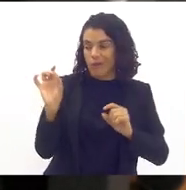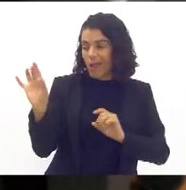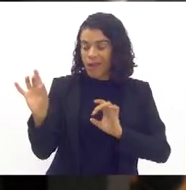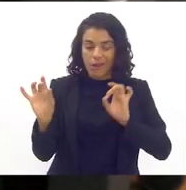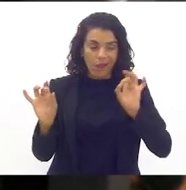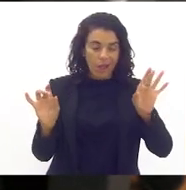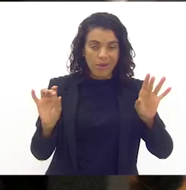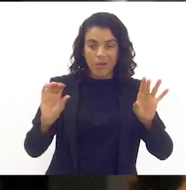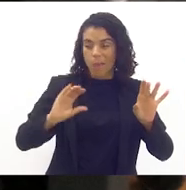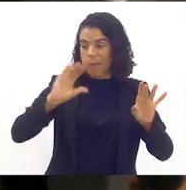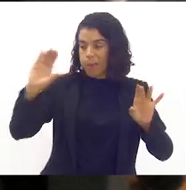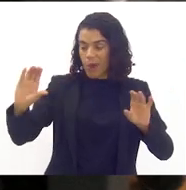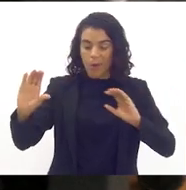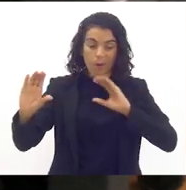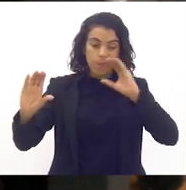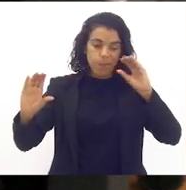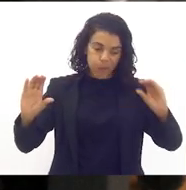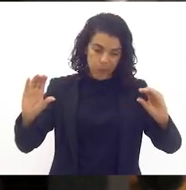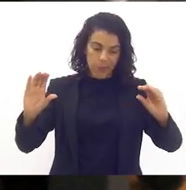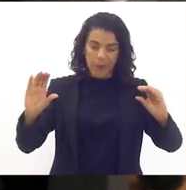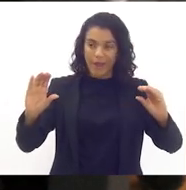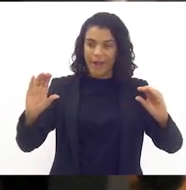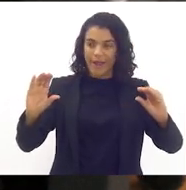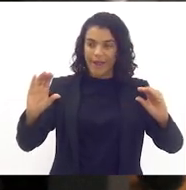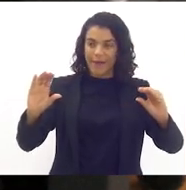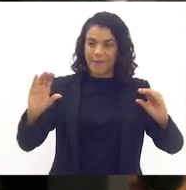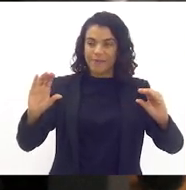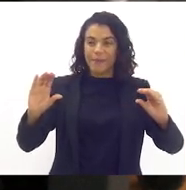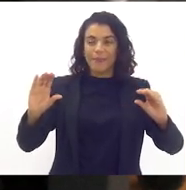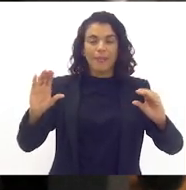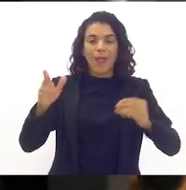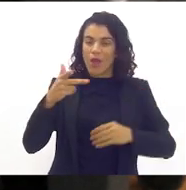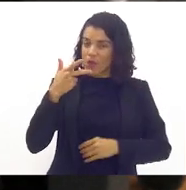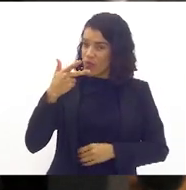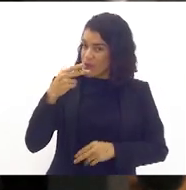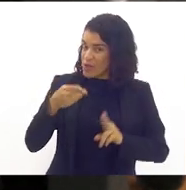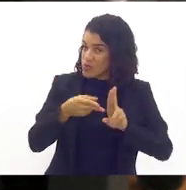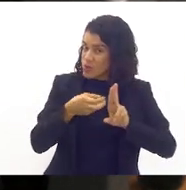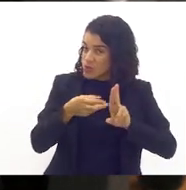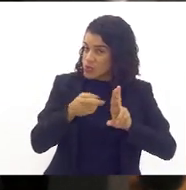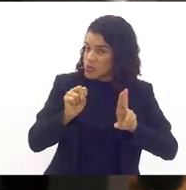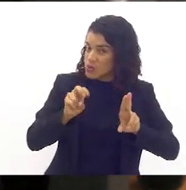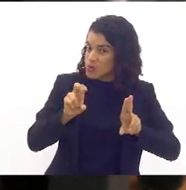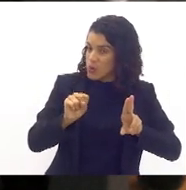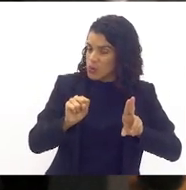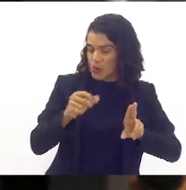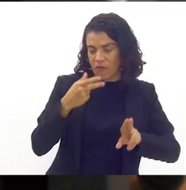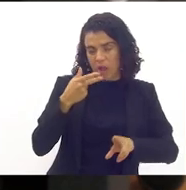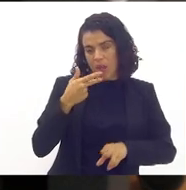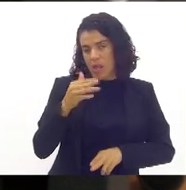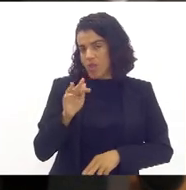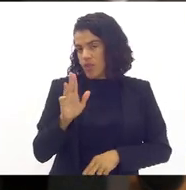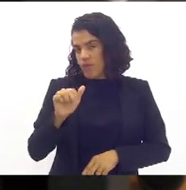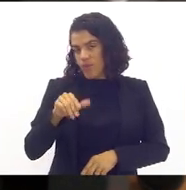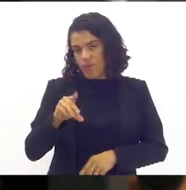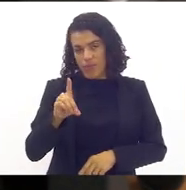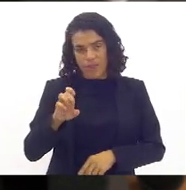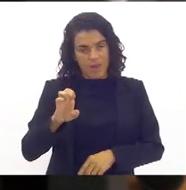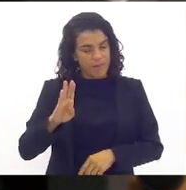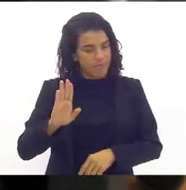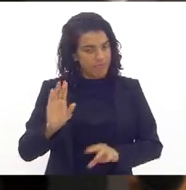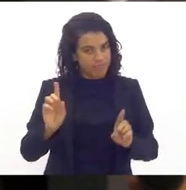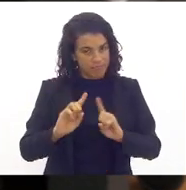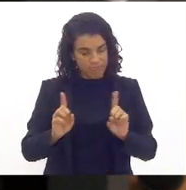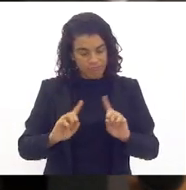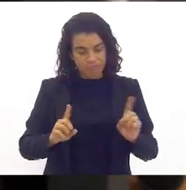porque quando eu entro lá no acompanhamento, não estou falando do SUS, não estou falando de FUDEB, não, estou falando de SUS. Quando